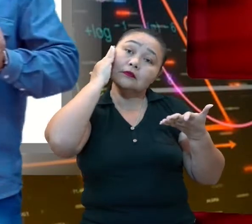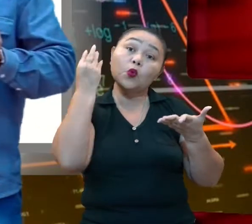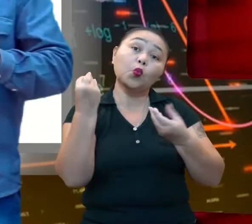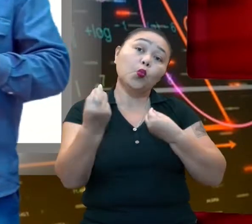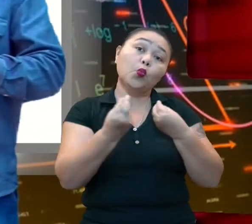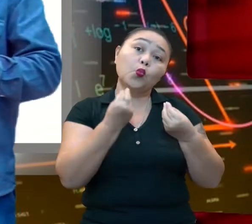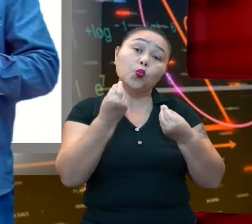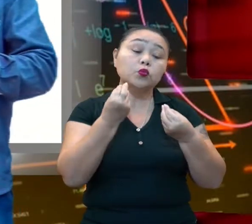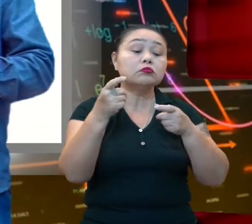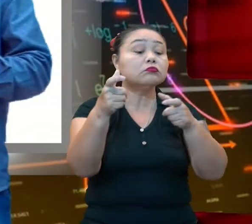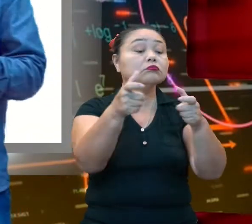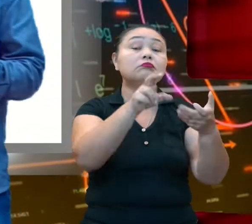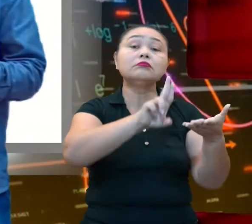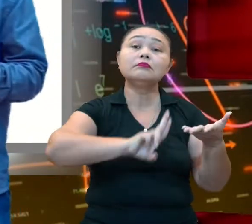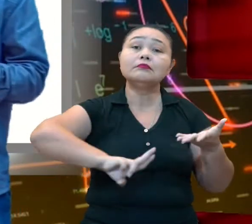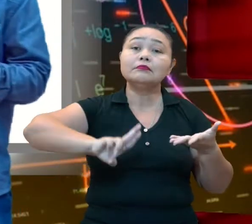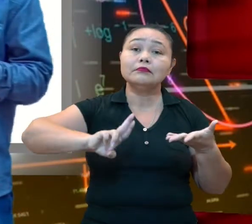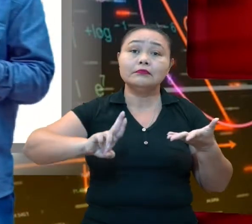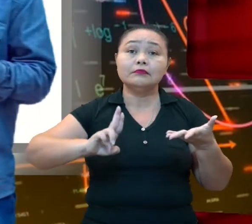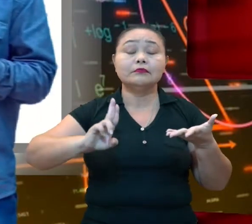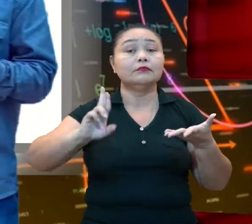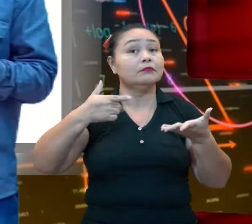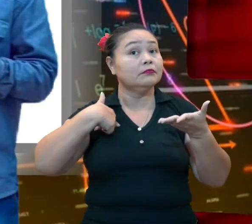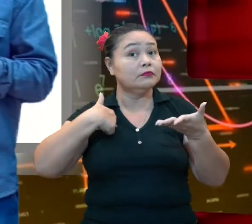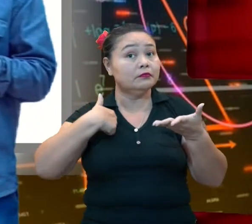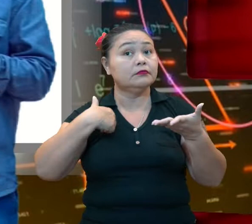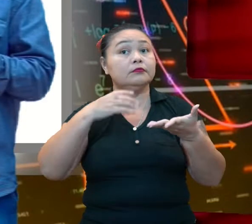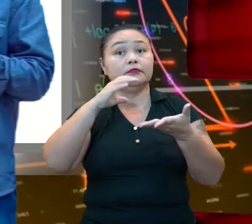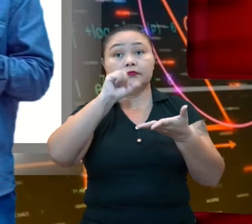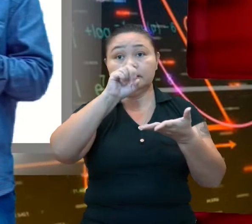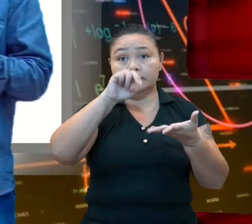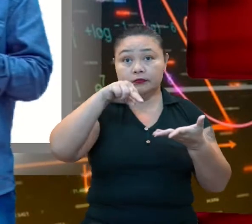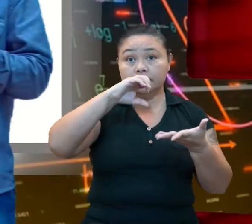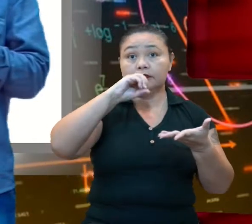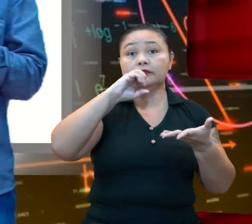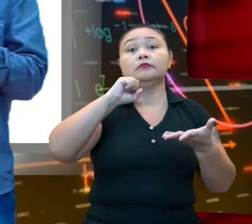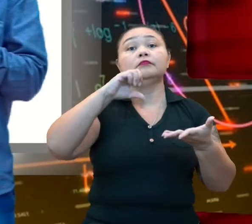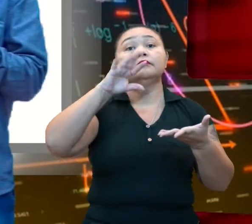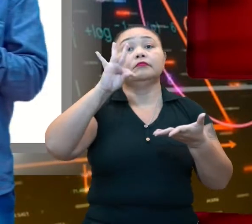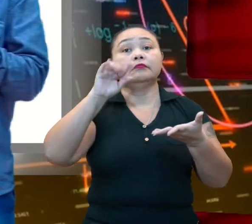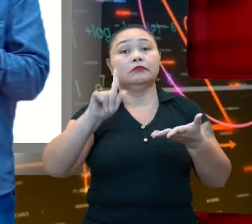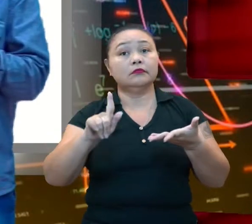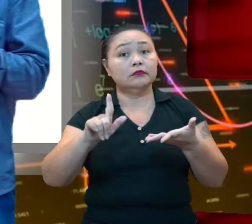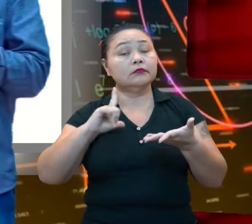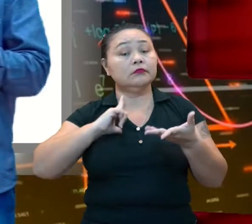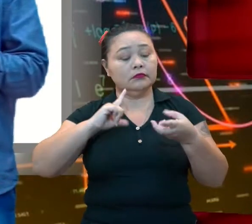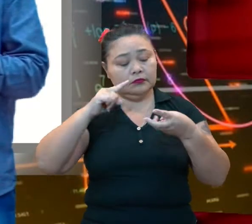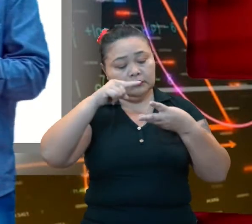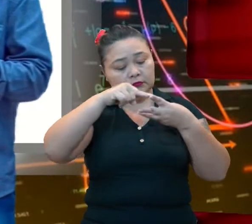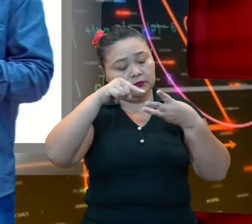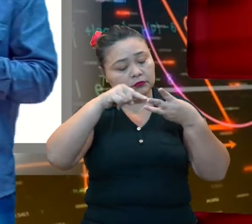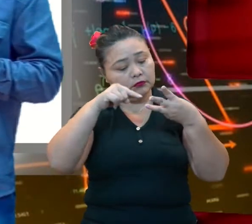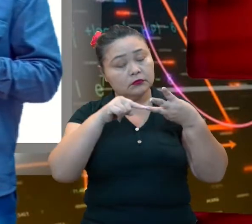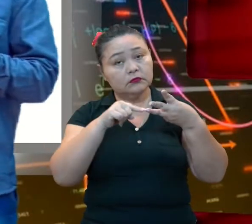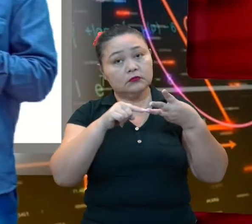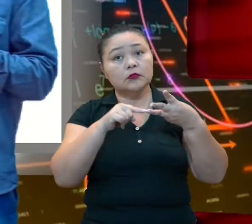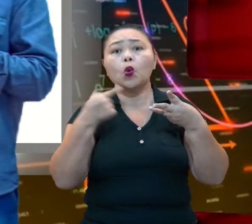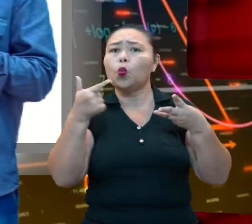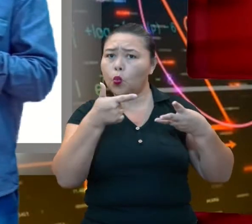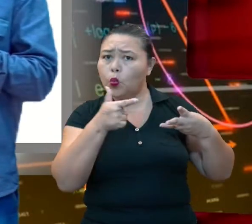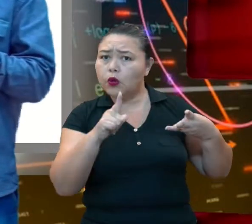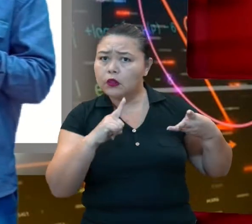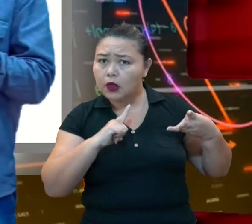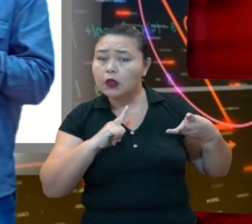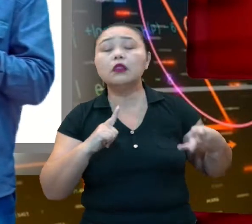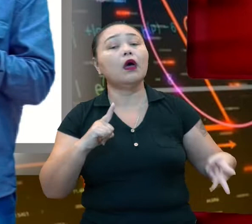e onde vou aplicar. Então vamos aplicar seno, cosseno e tangente, as três relações. Tem outras? Tem, mas